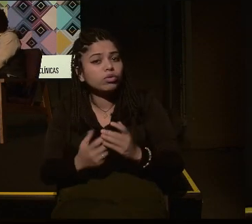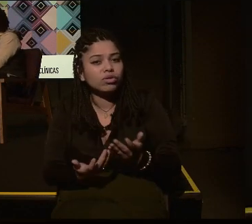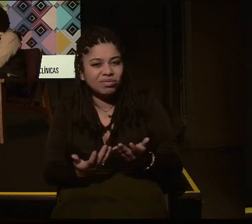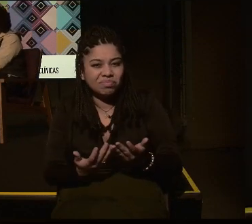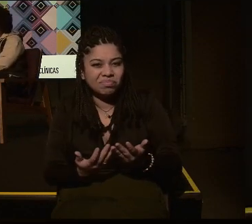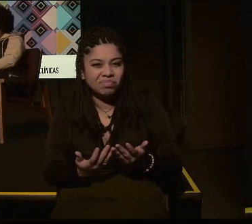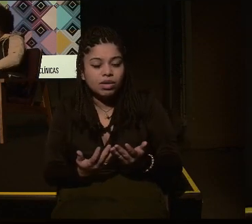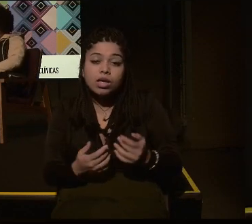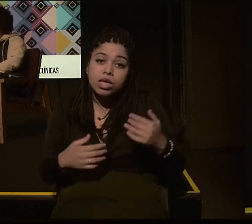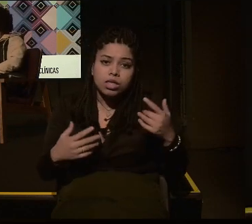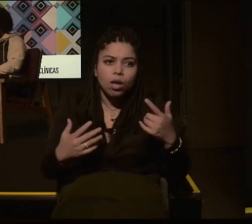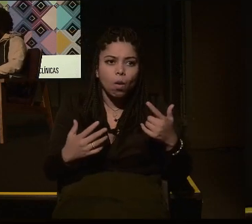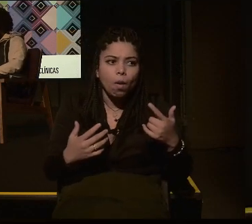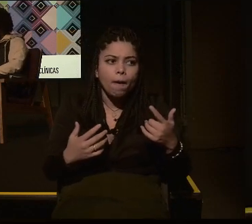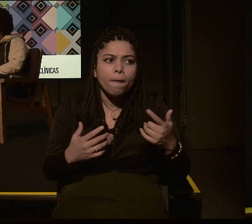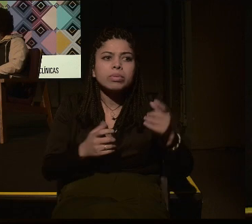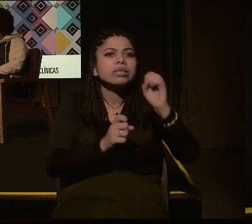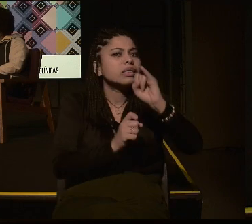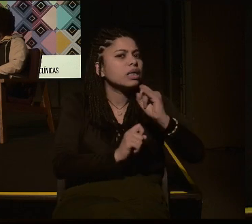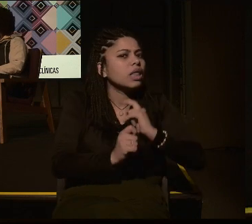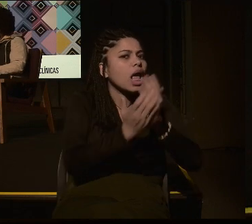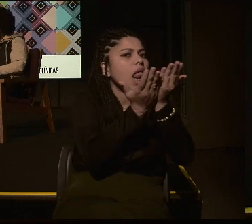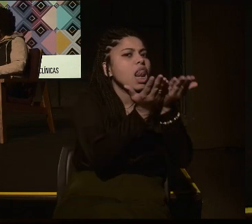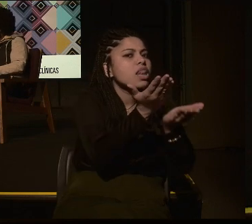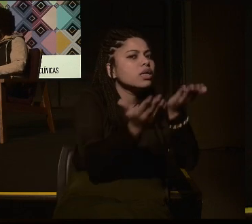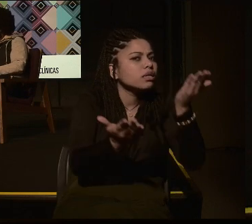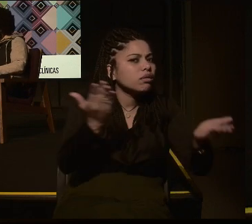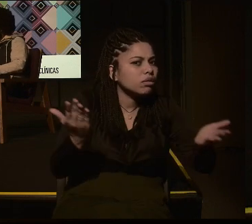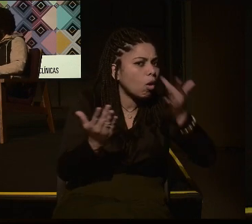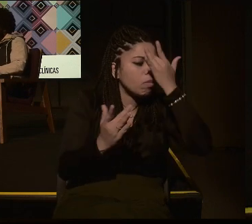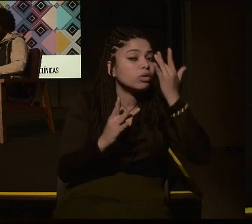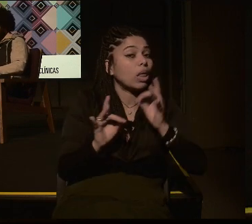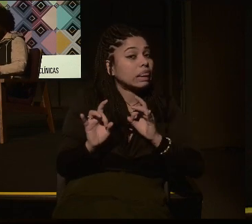Essas equipes, divididas em técnicos e não técnicos,